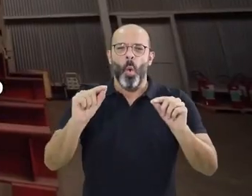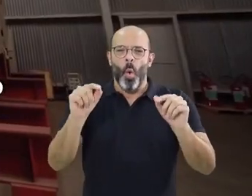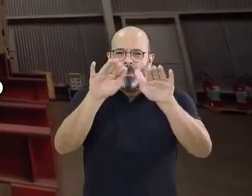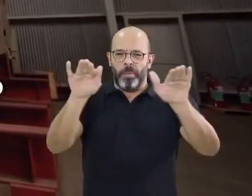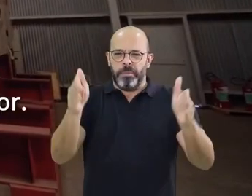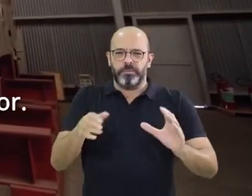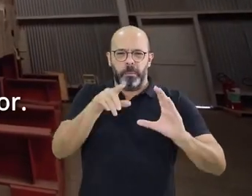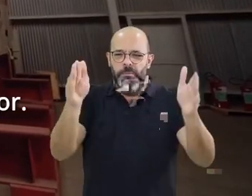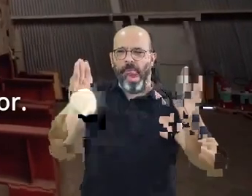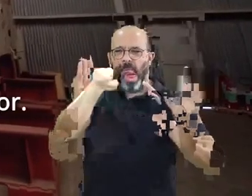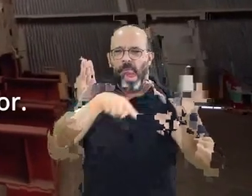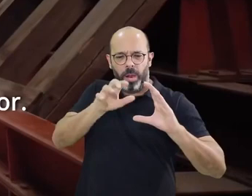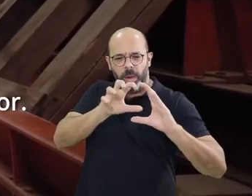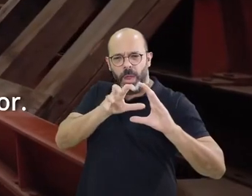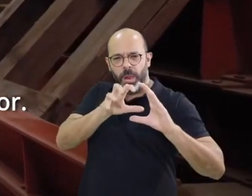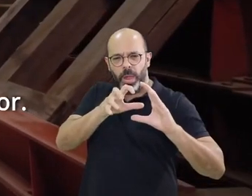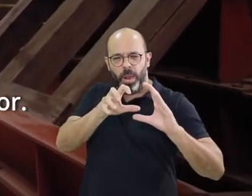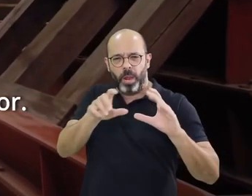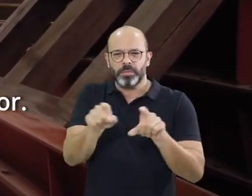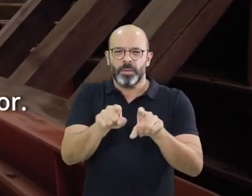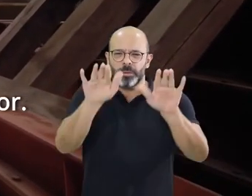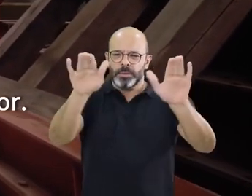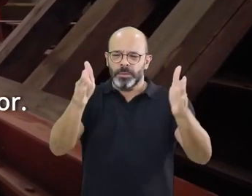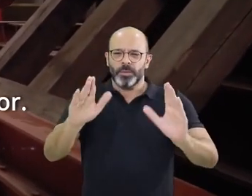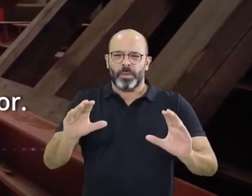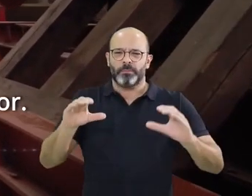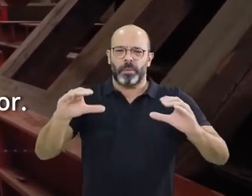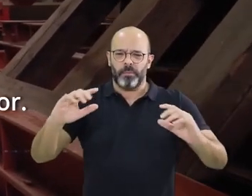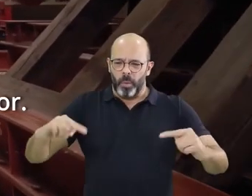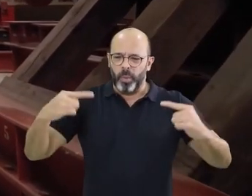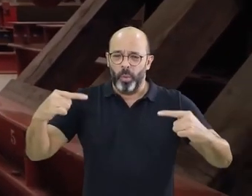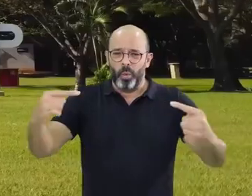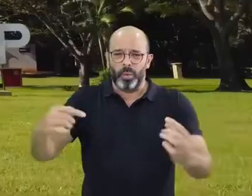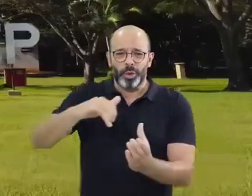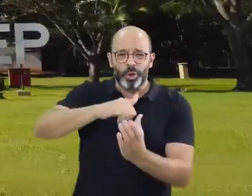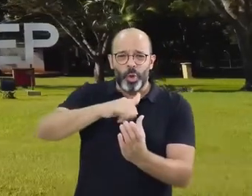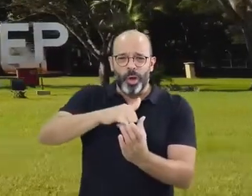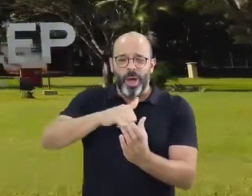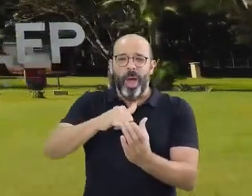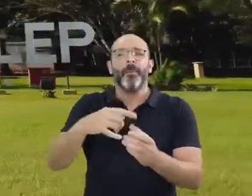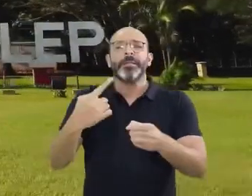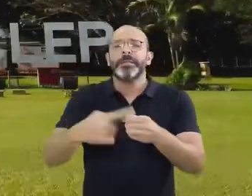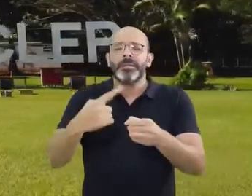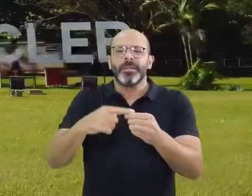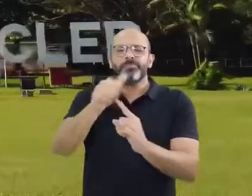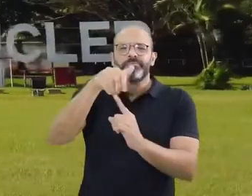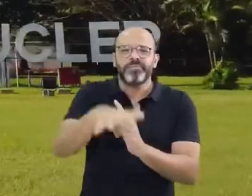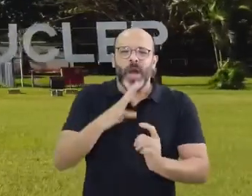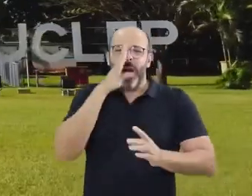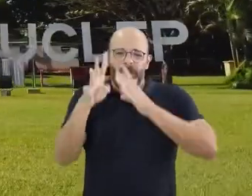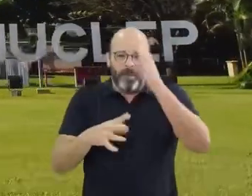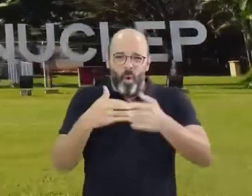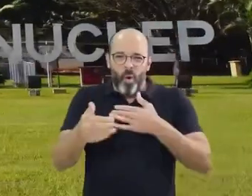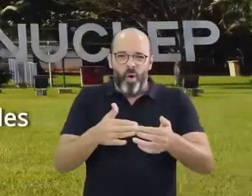a turbina de alta pressão, seu rotor e geradores de vapor. A posição geográfica da Nuclep não